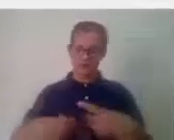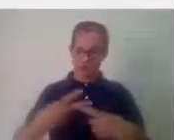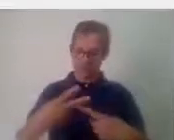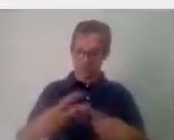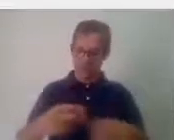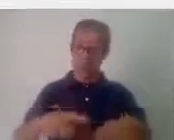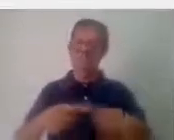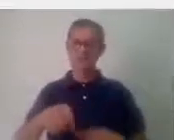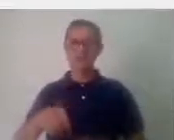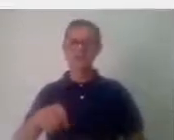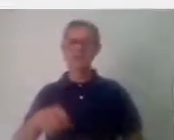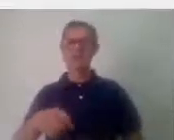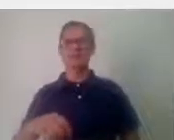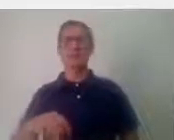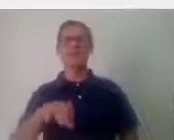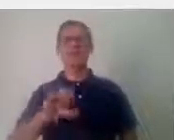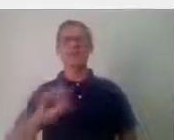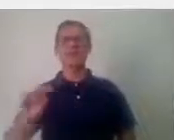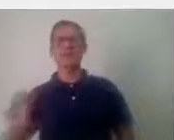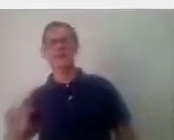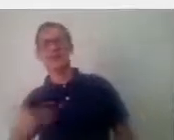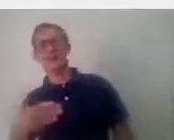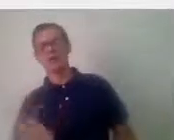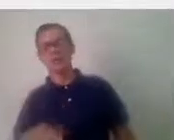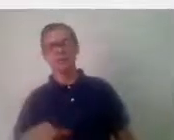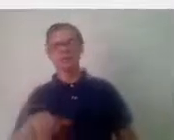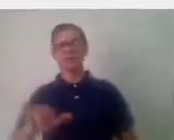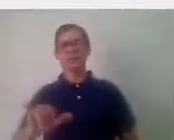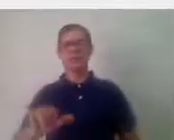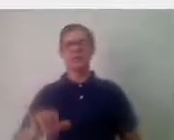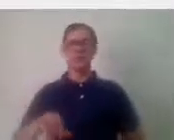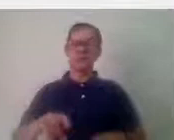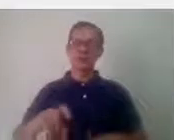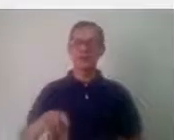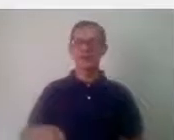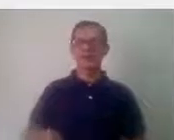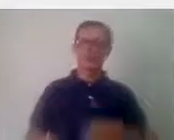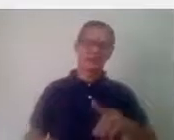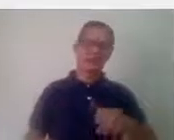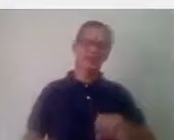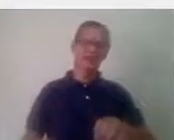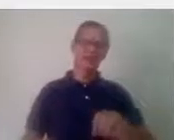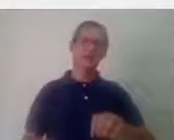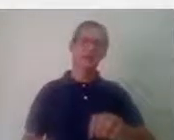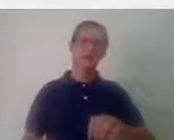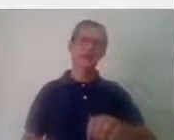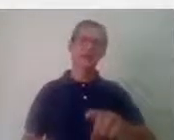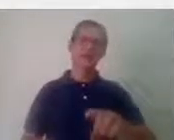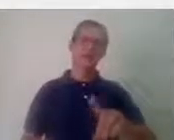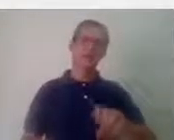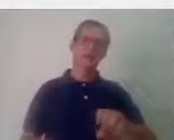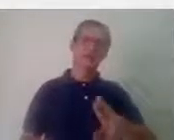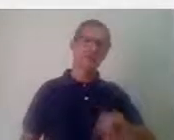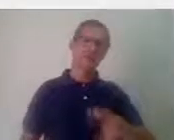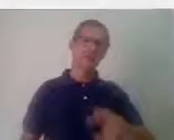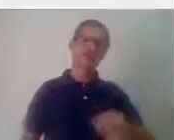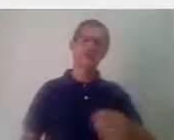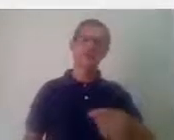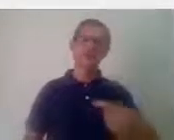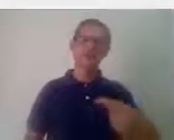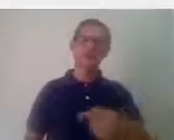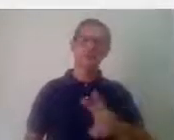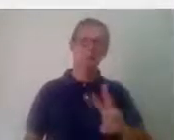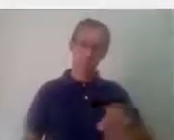derivando em relação a x, então é zero. Integral de integral não, derivada. Derivada de menos 2x, menos